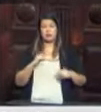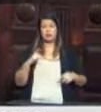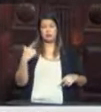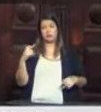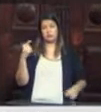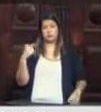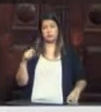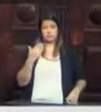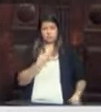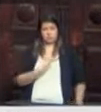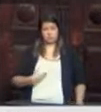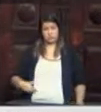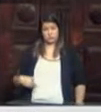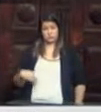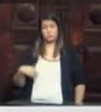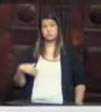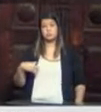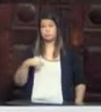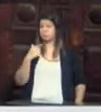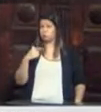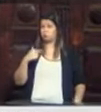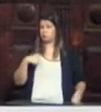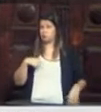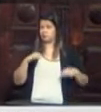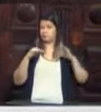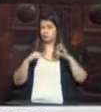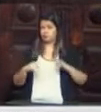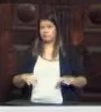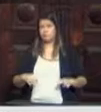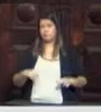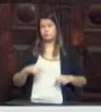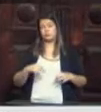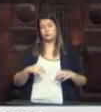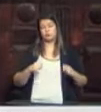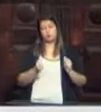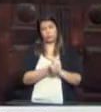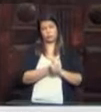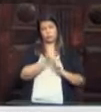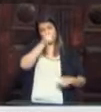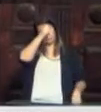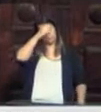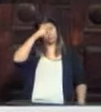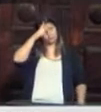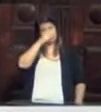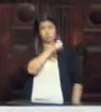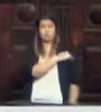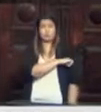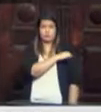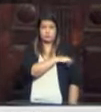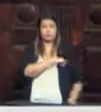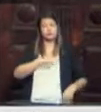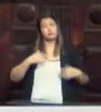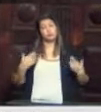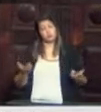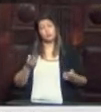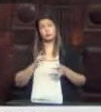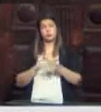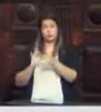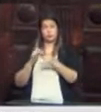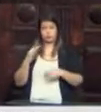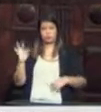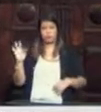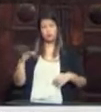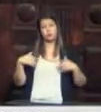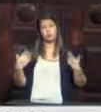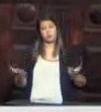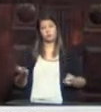ver, não foram tão justas com o município do Rio de Janeiro, tanto a União como o governo do Estado. Agora, se a gente vai falar